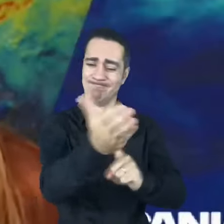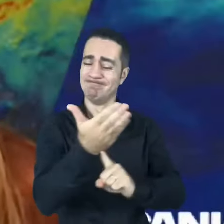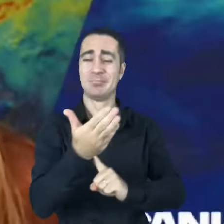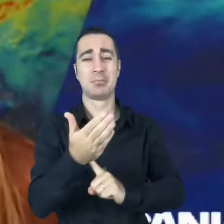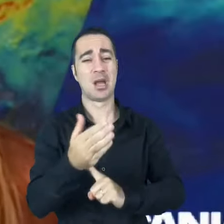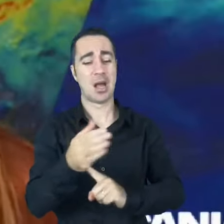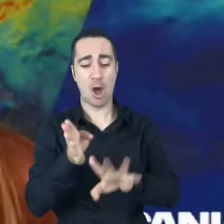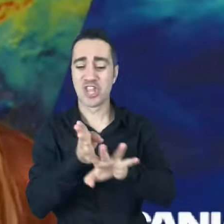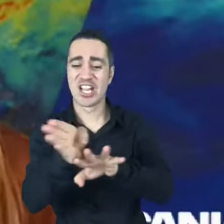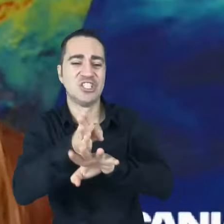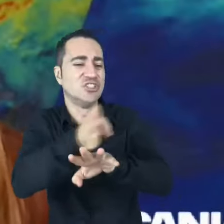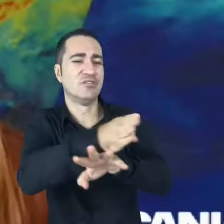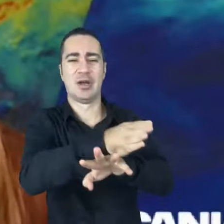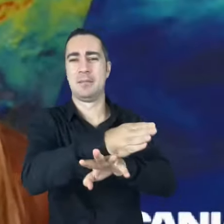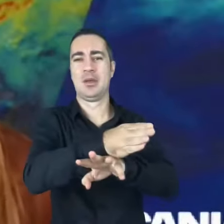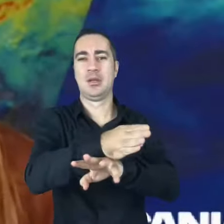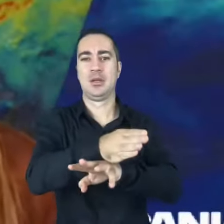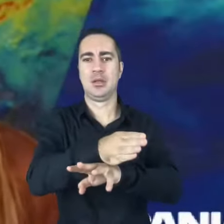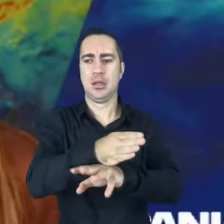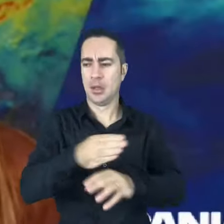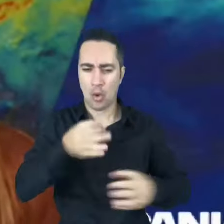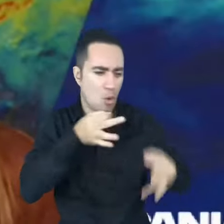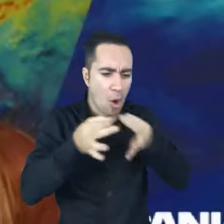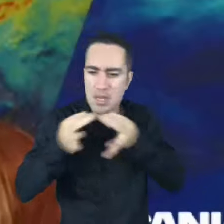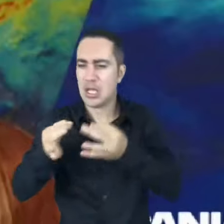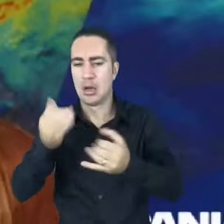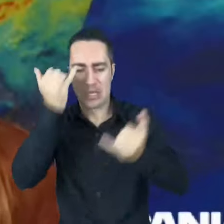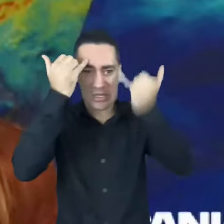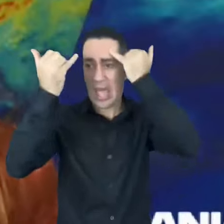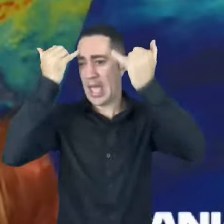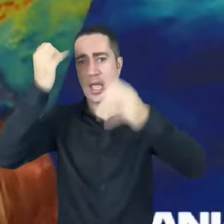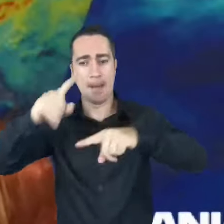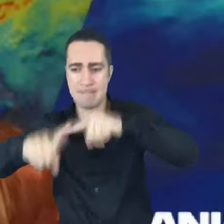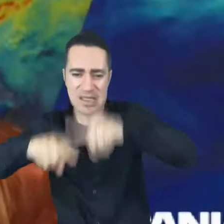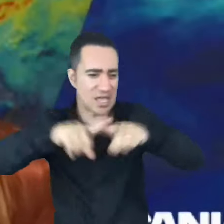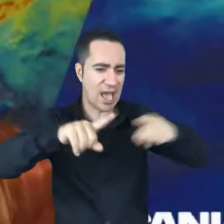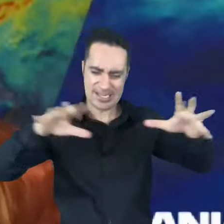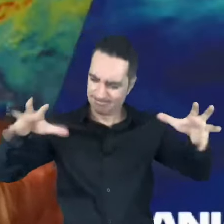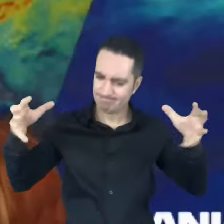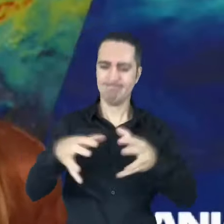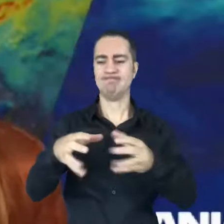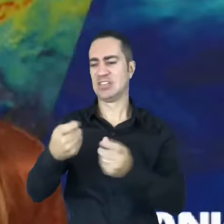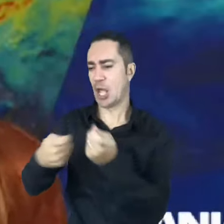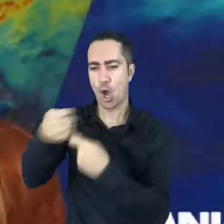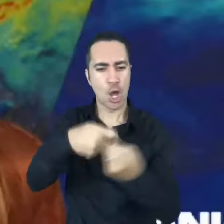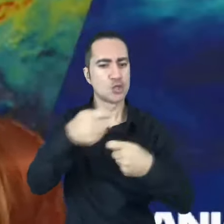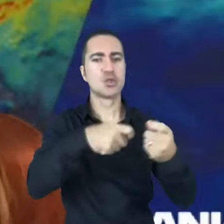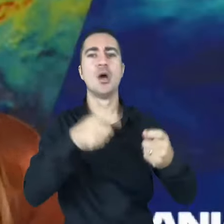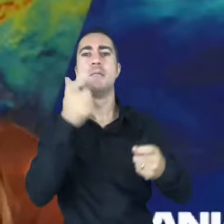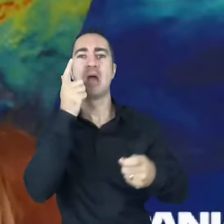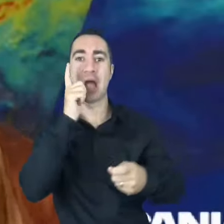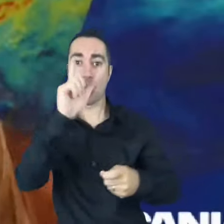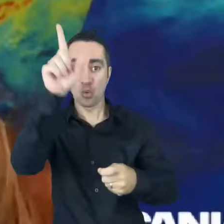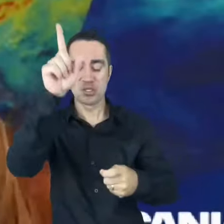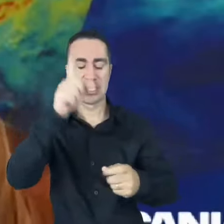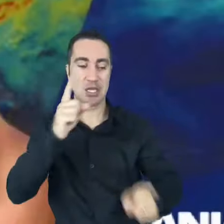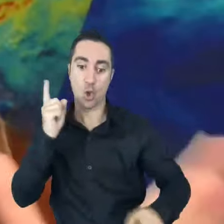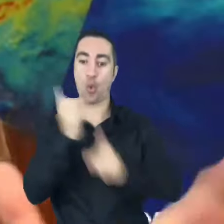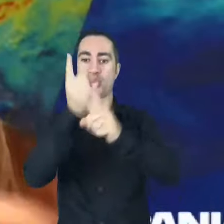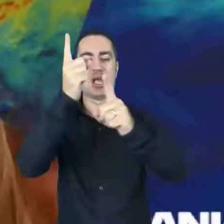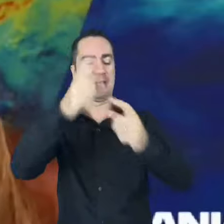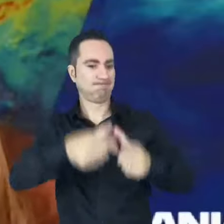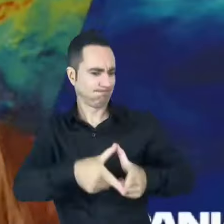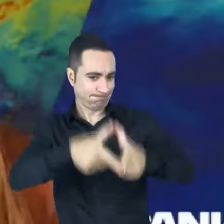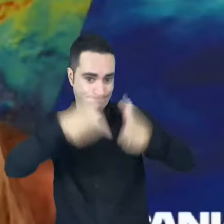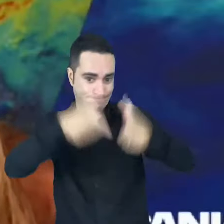a juntar as ferramentas e os recursos nos negócios para sair com uma solução escalável, viável, porque